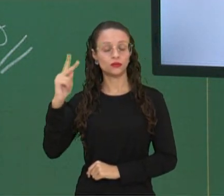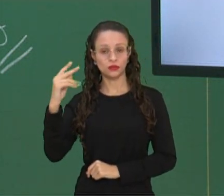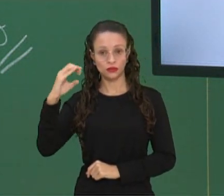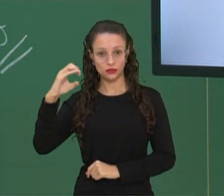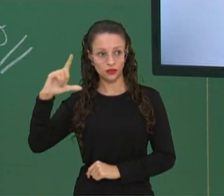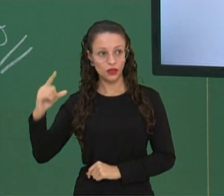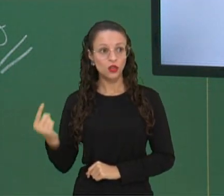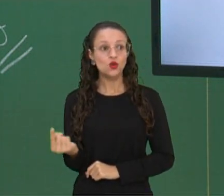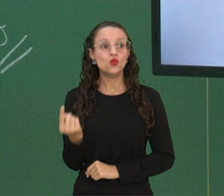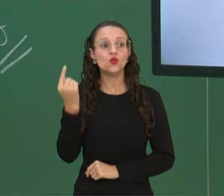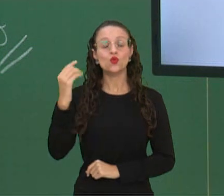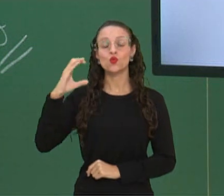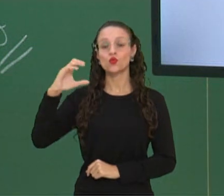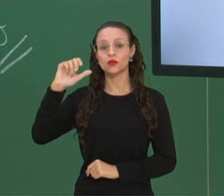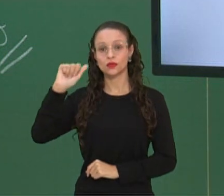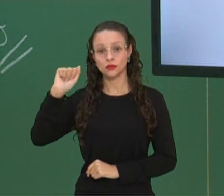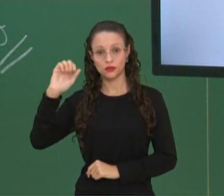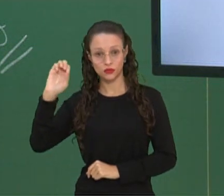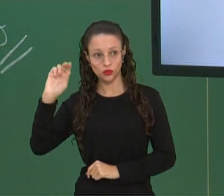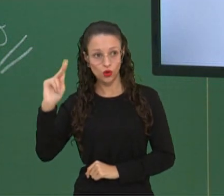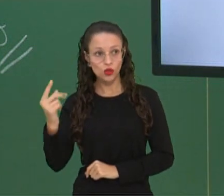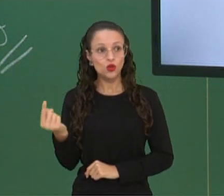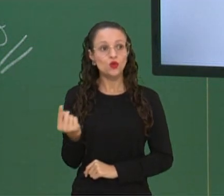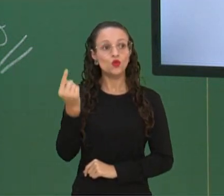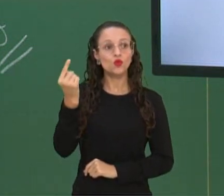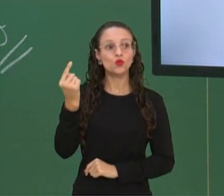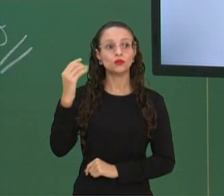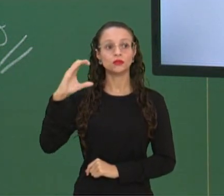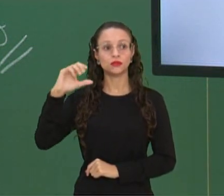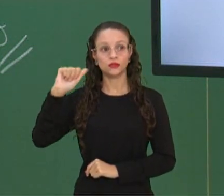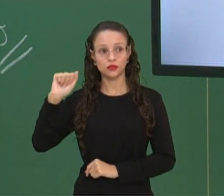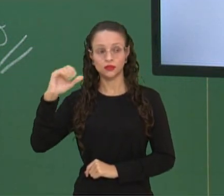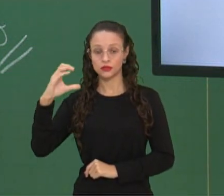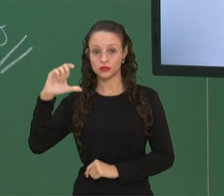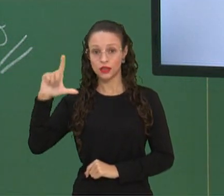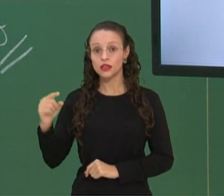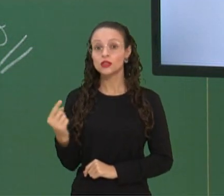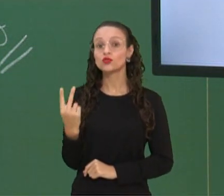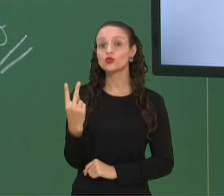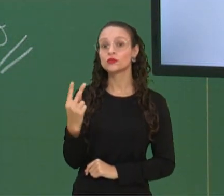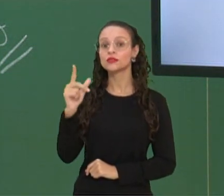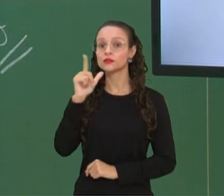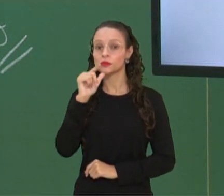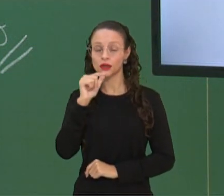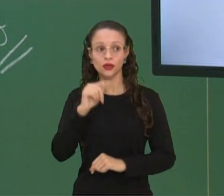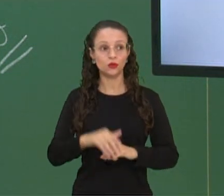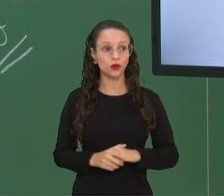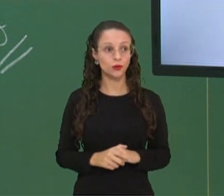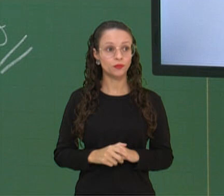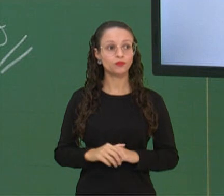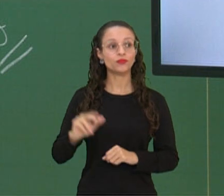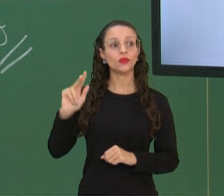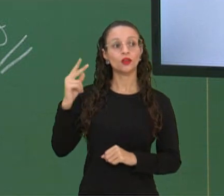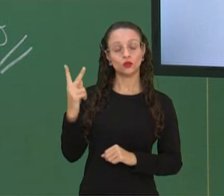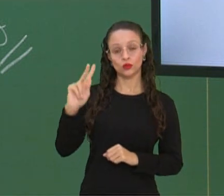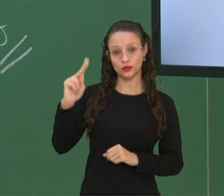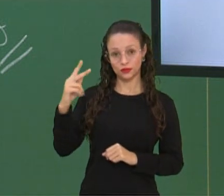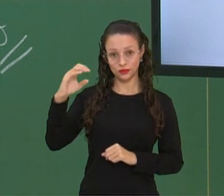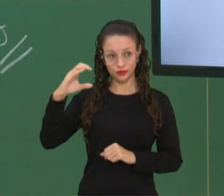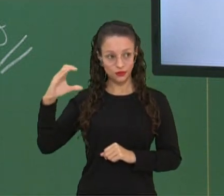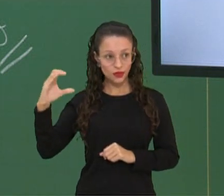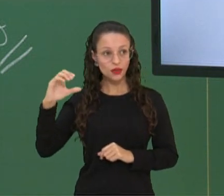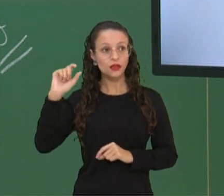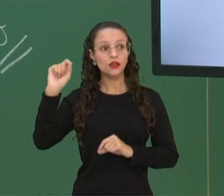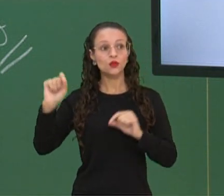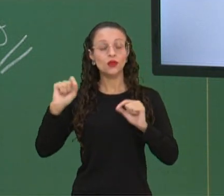1 hidróxido de cálcio, 1 cloreto de cálcio e 2 para água. E aí eu vou ter que o ácido clorídrico e o hidróxido de cálcio